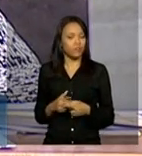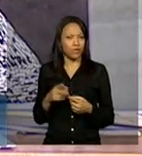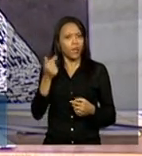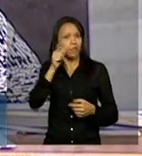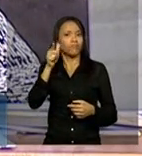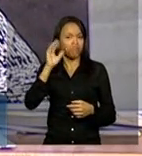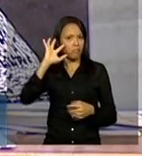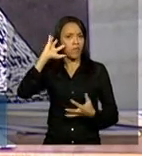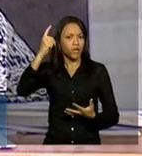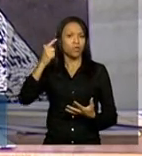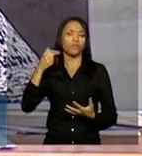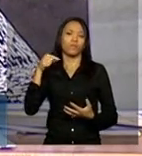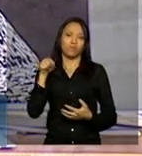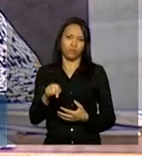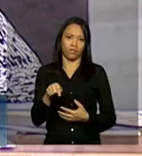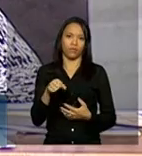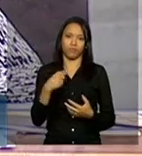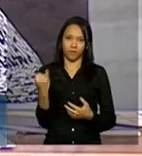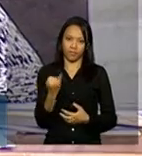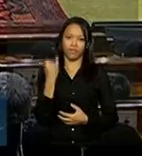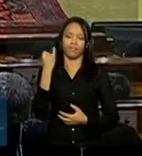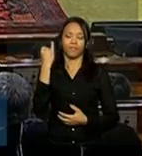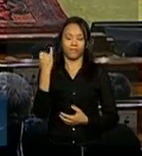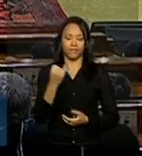bastante importante.